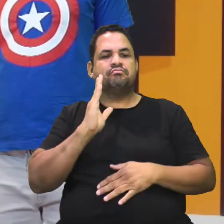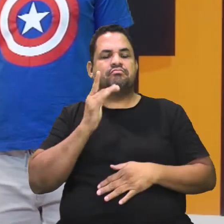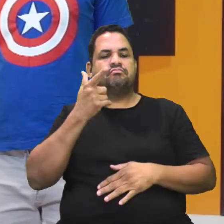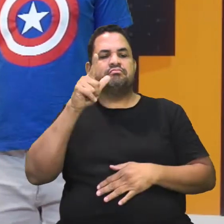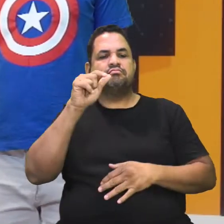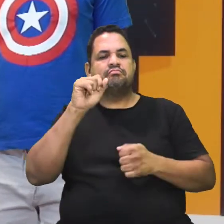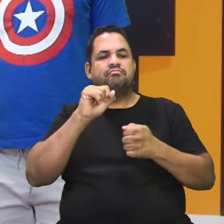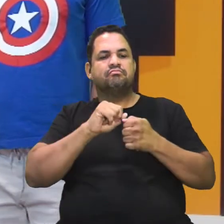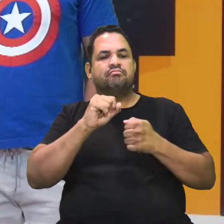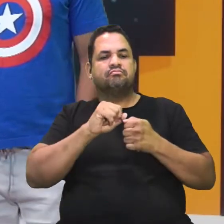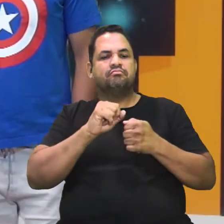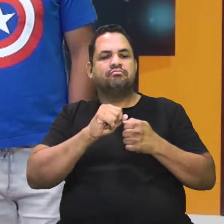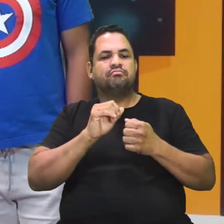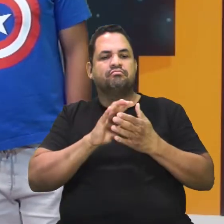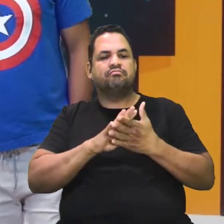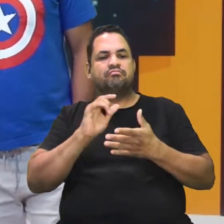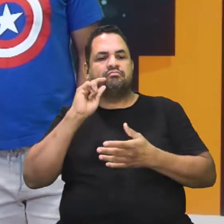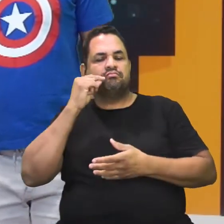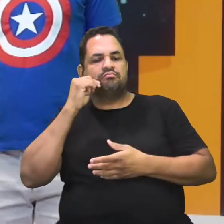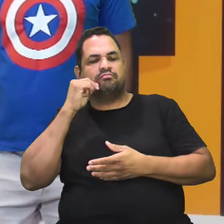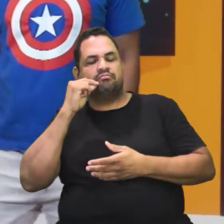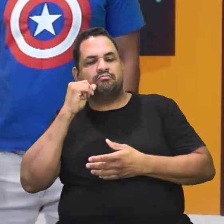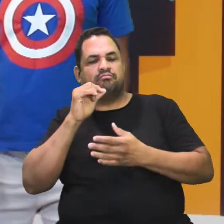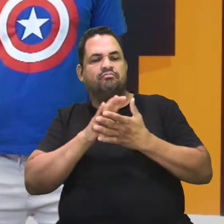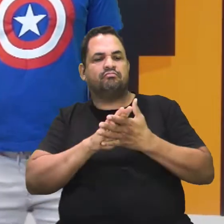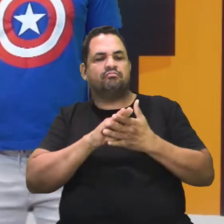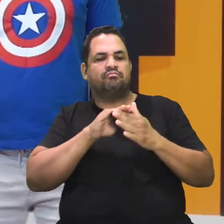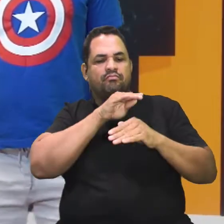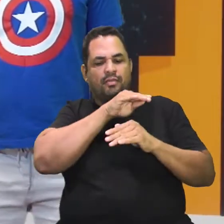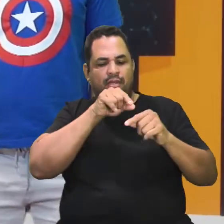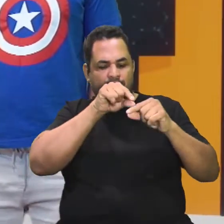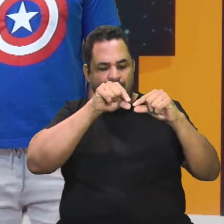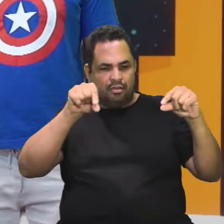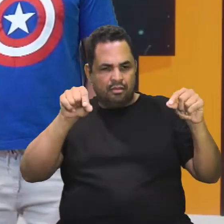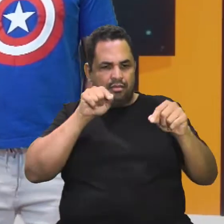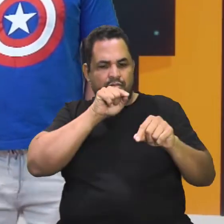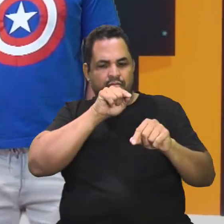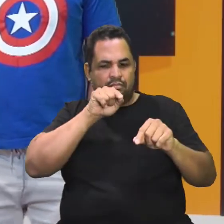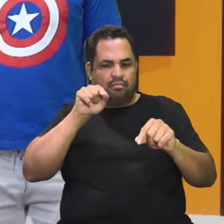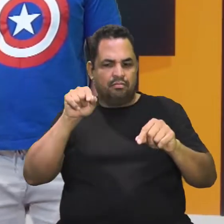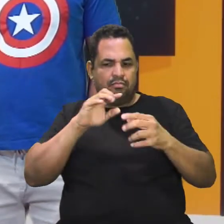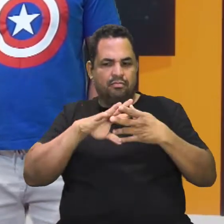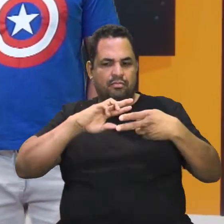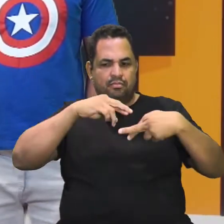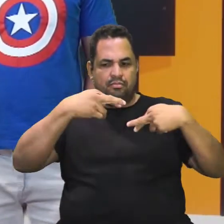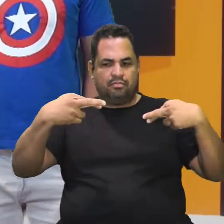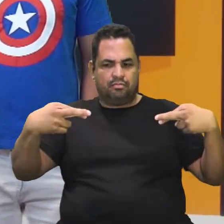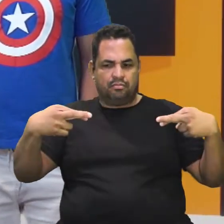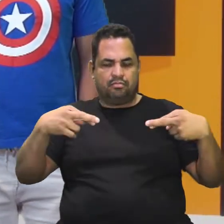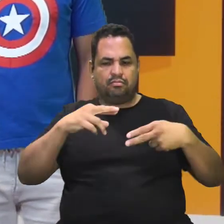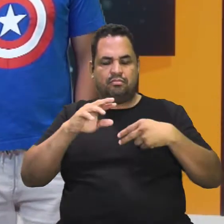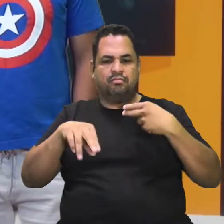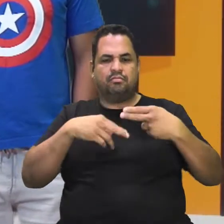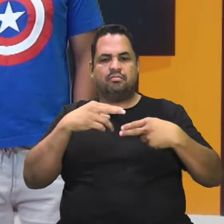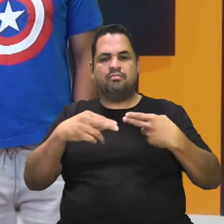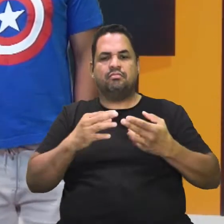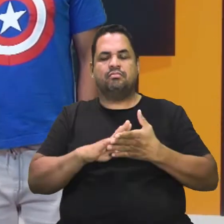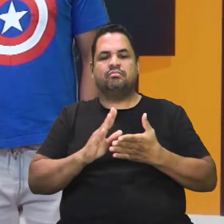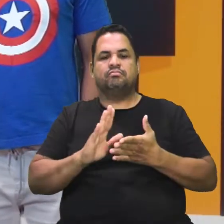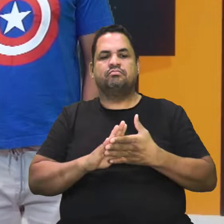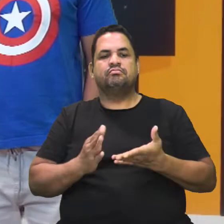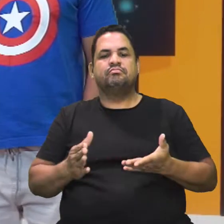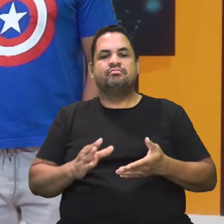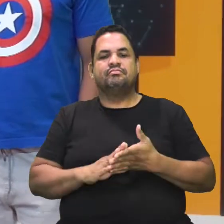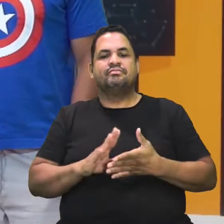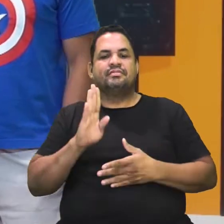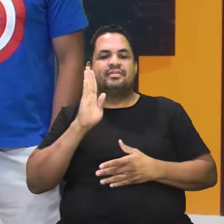a gente consegue fazer com lapisinho, régua, alfinetinho, né? Taxinha e barbante e constrói direitinho isso aí. É top,